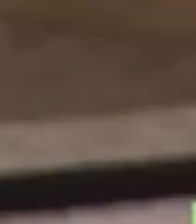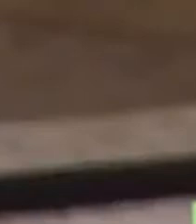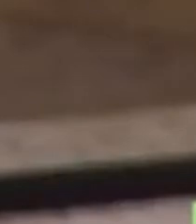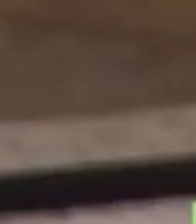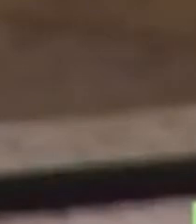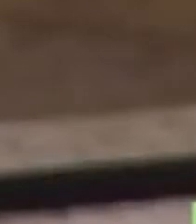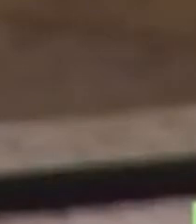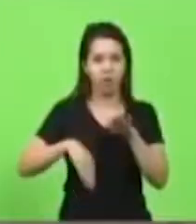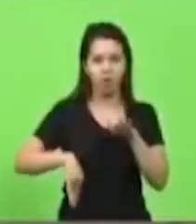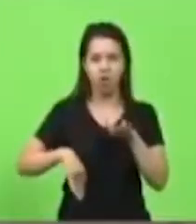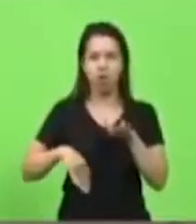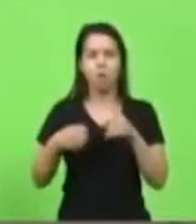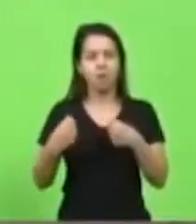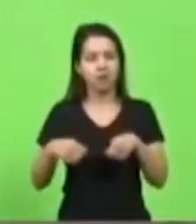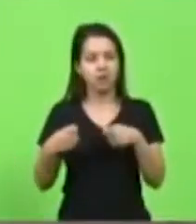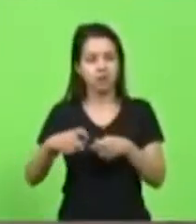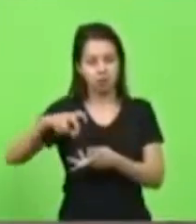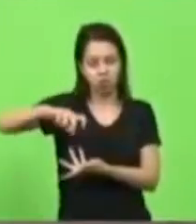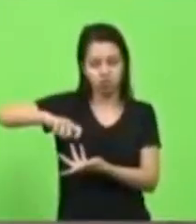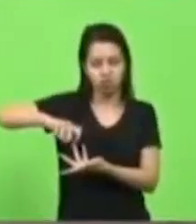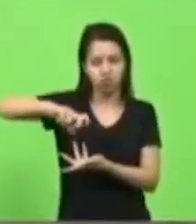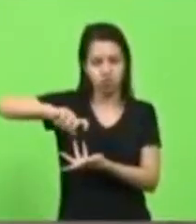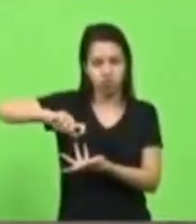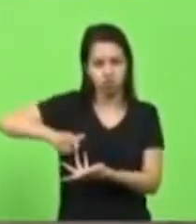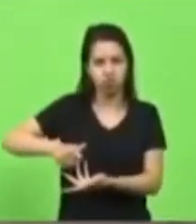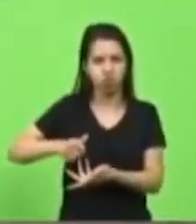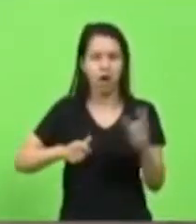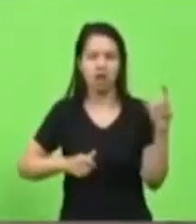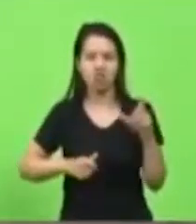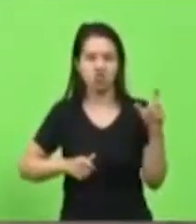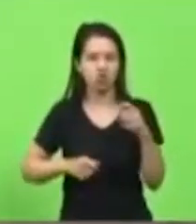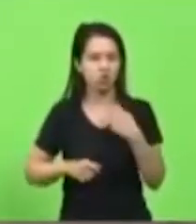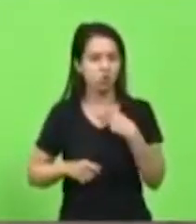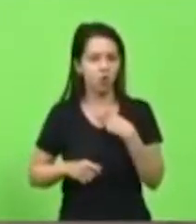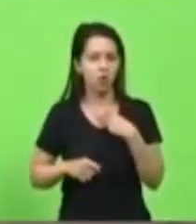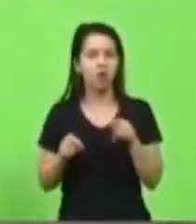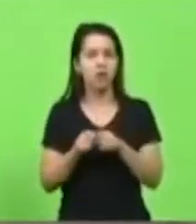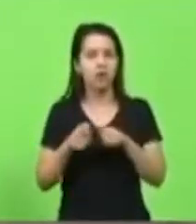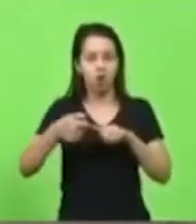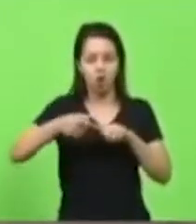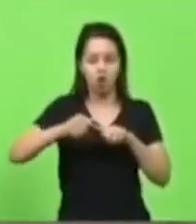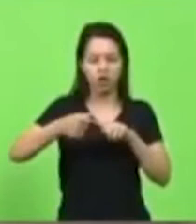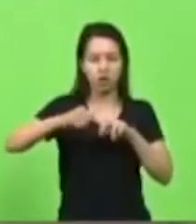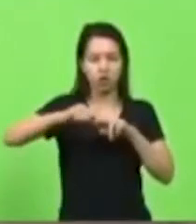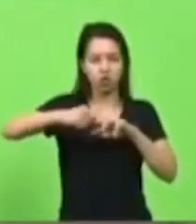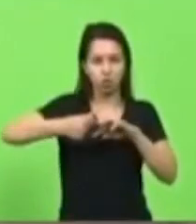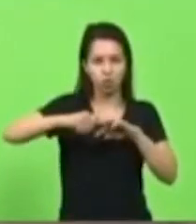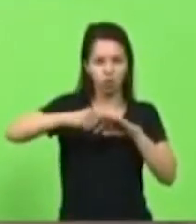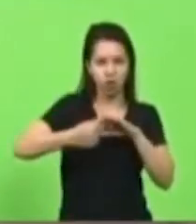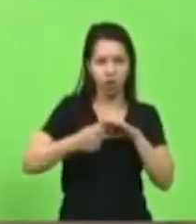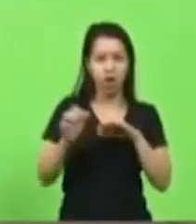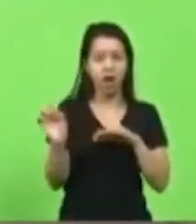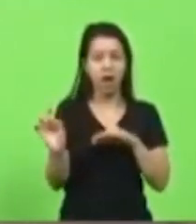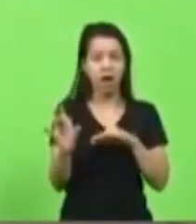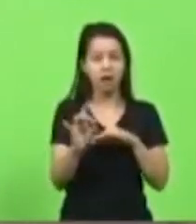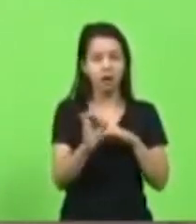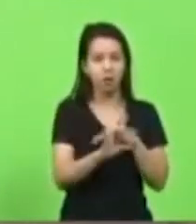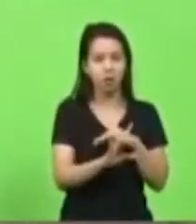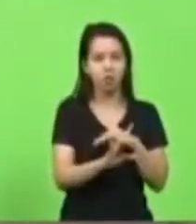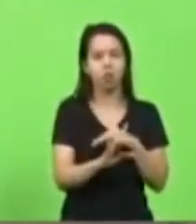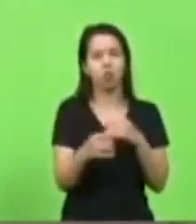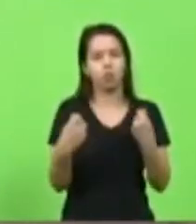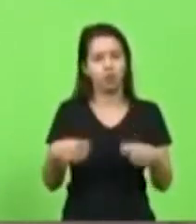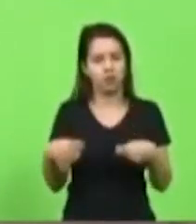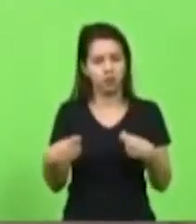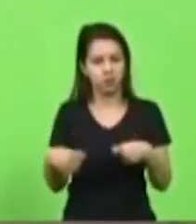ser natural, não pode ser de caixinha. Cortador de unha, para cada menininho inocente, tem que ter um específico para cada